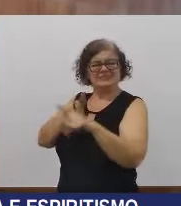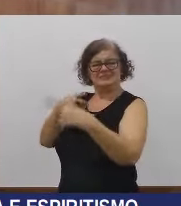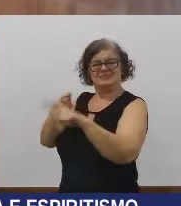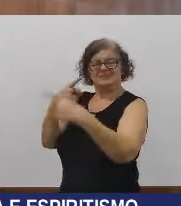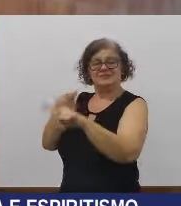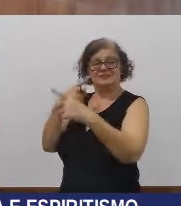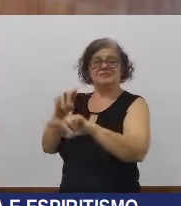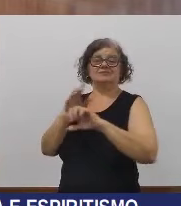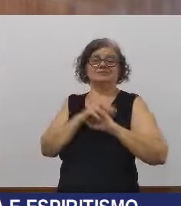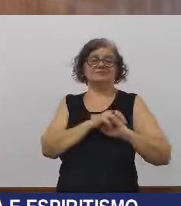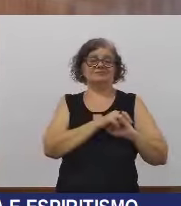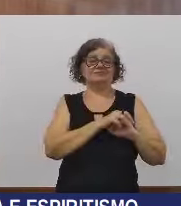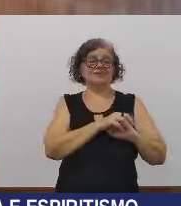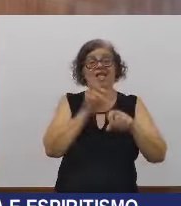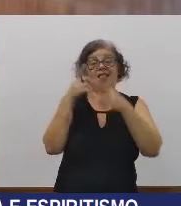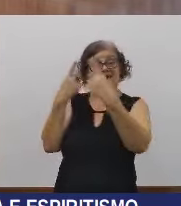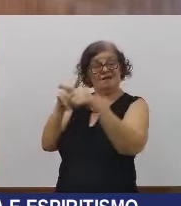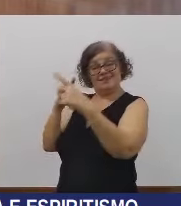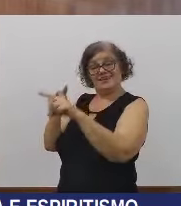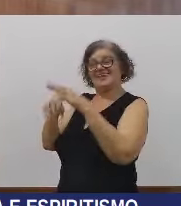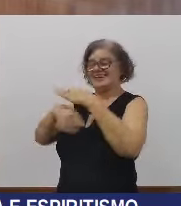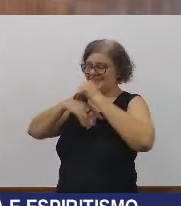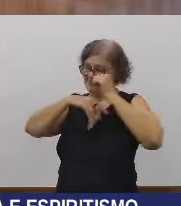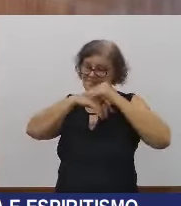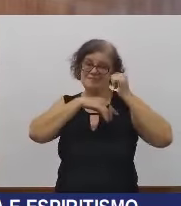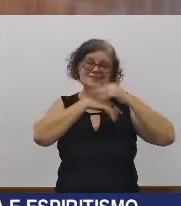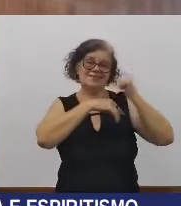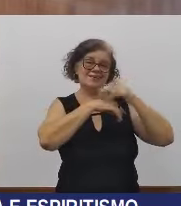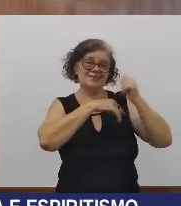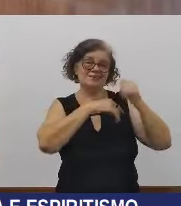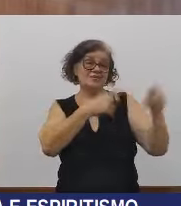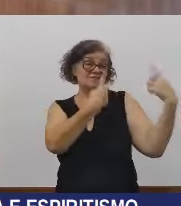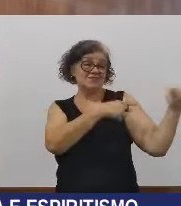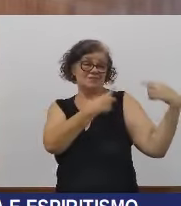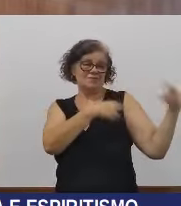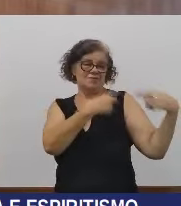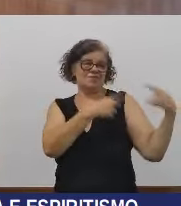que eu carinhosamente chamo de personal trainers.